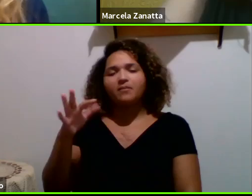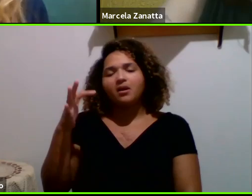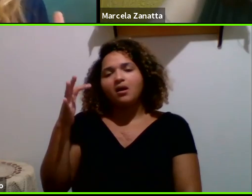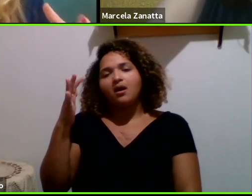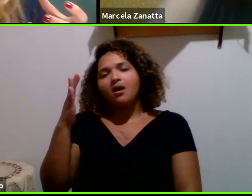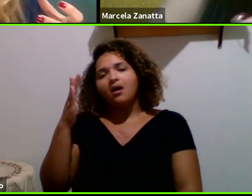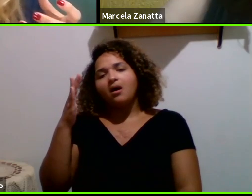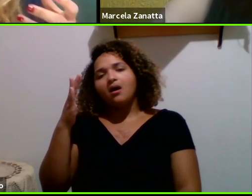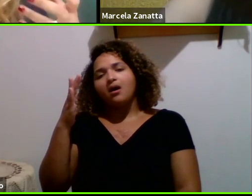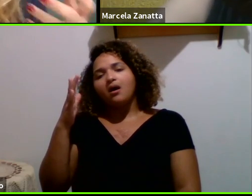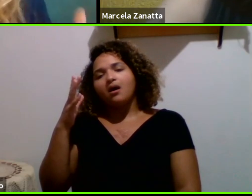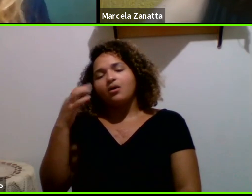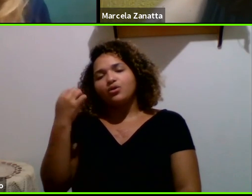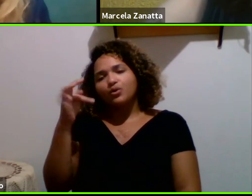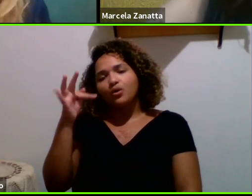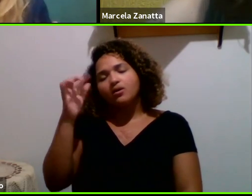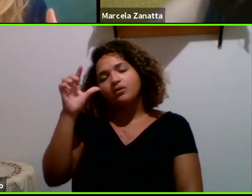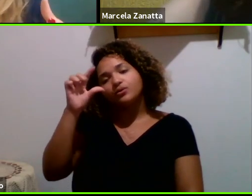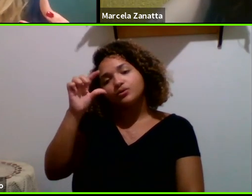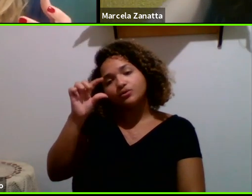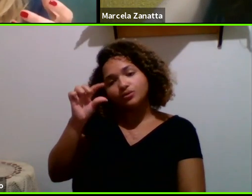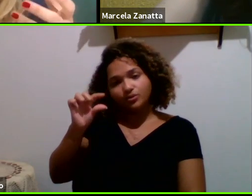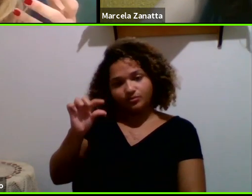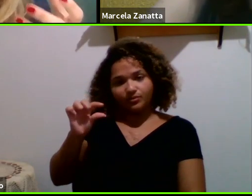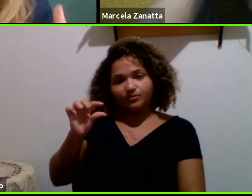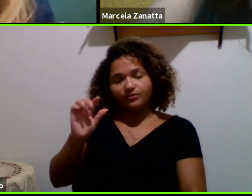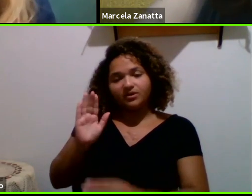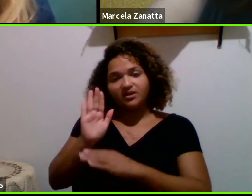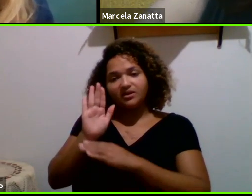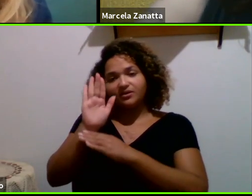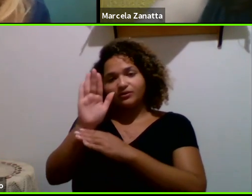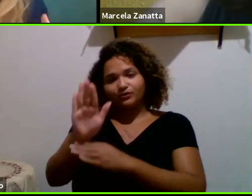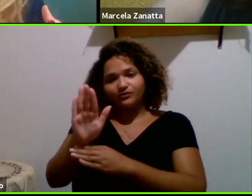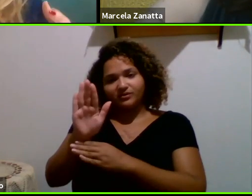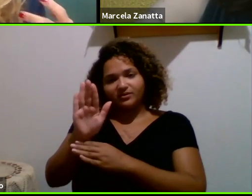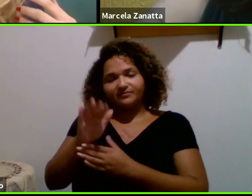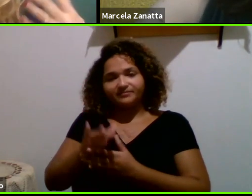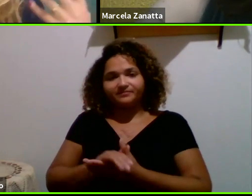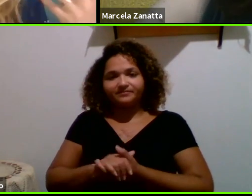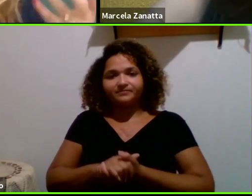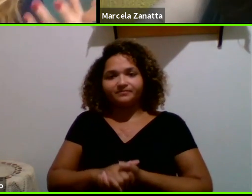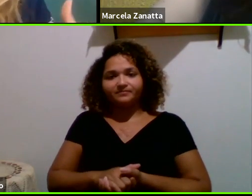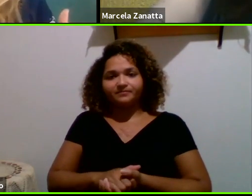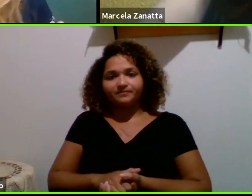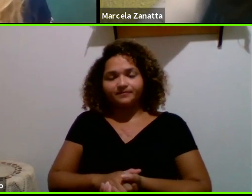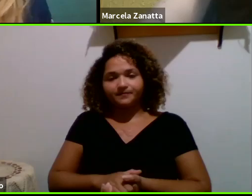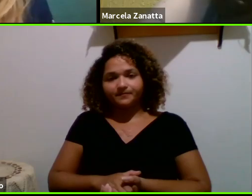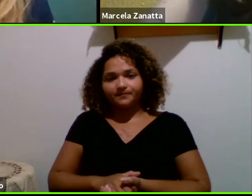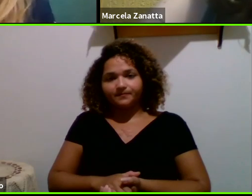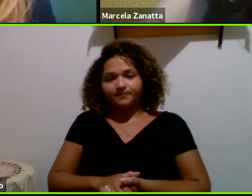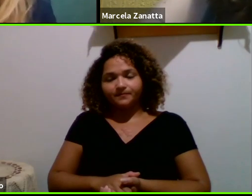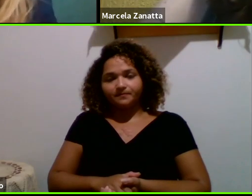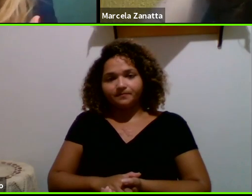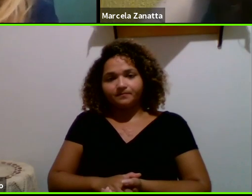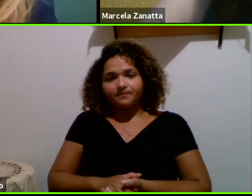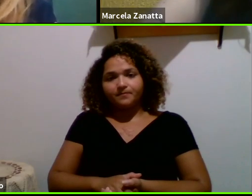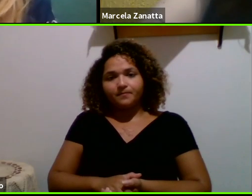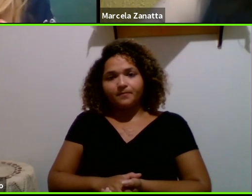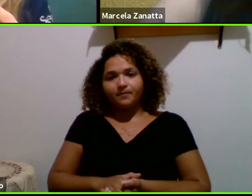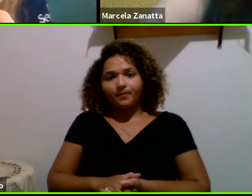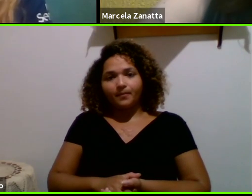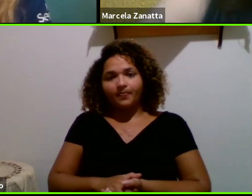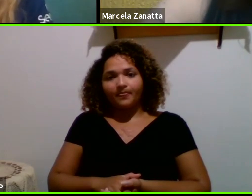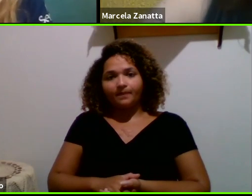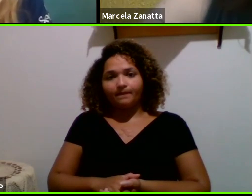desse útero. Porém, há muito cuidado, e é o que nós sempre falamos, quanto